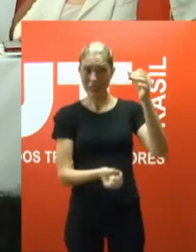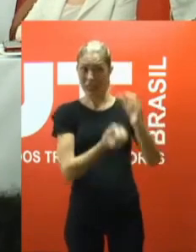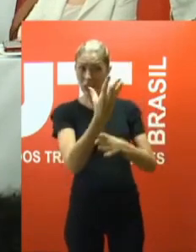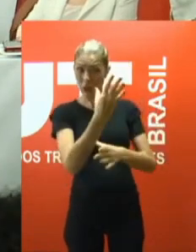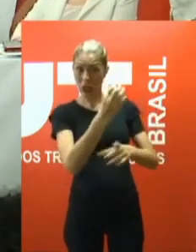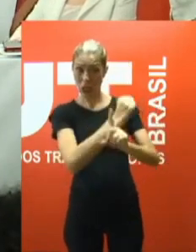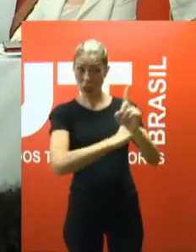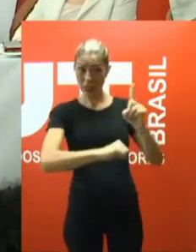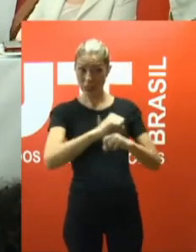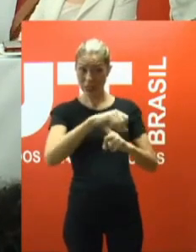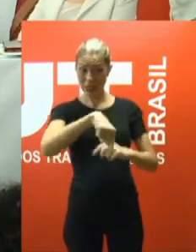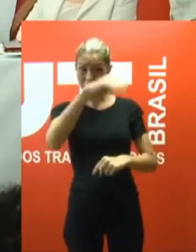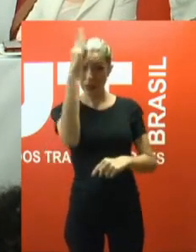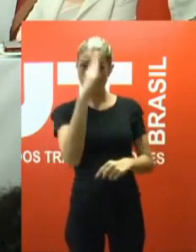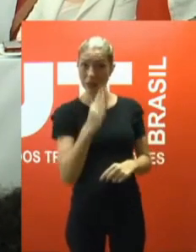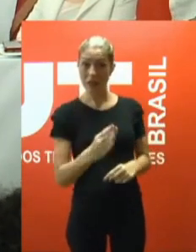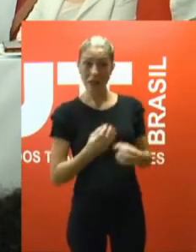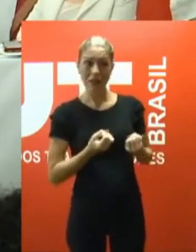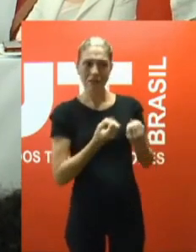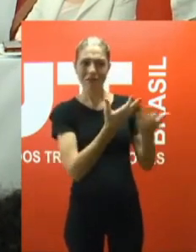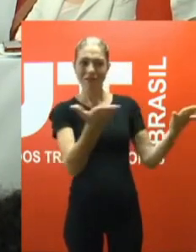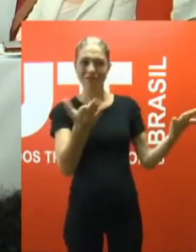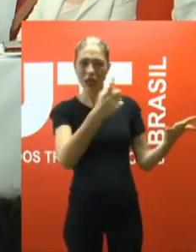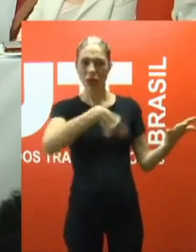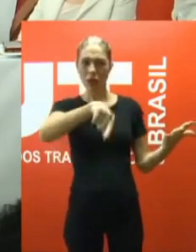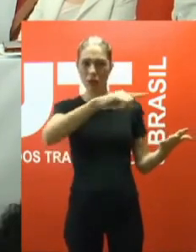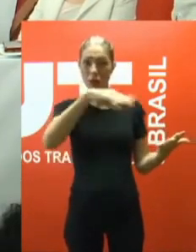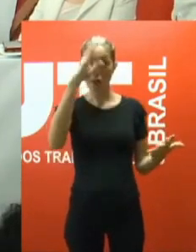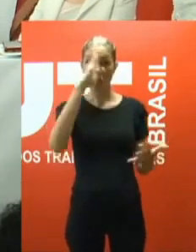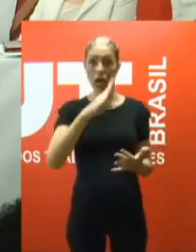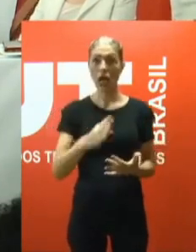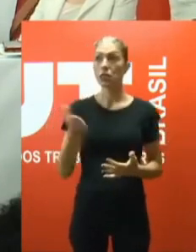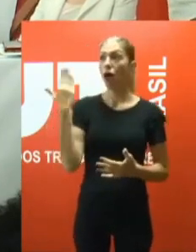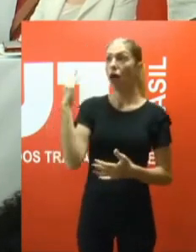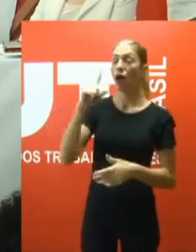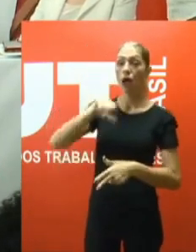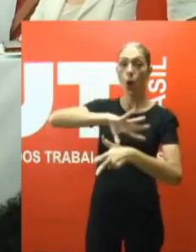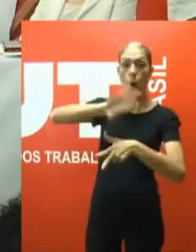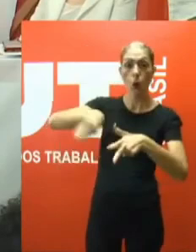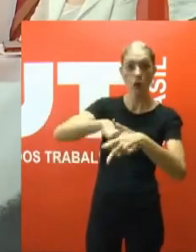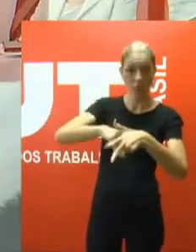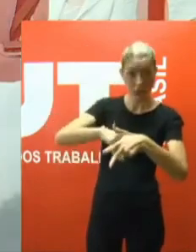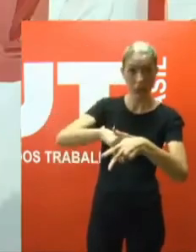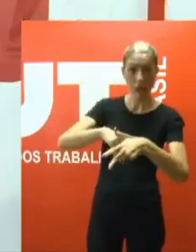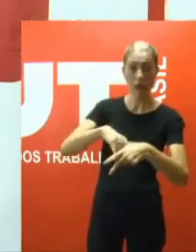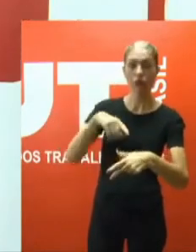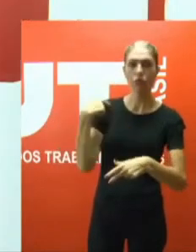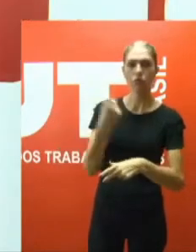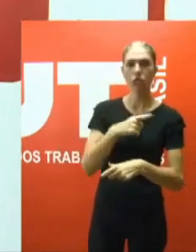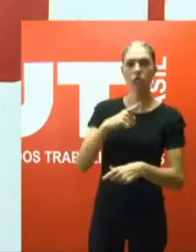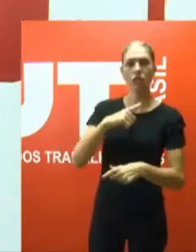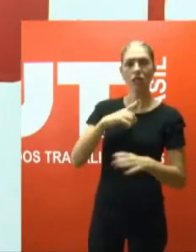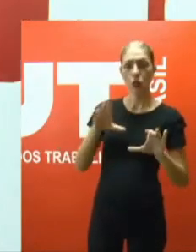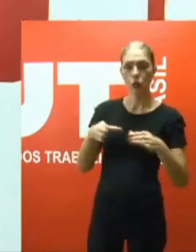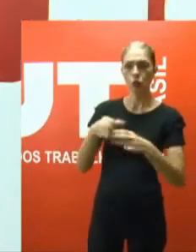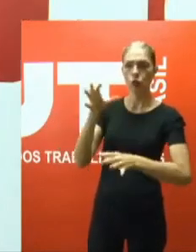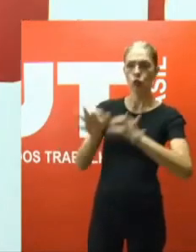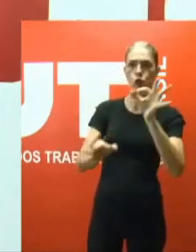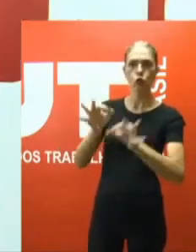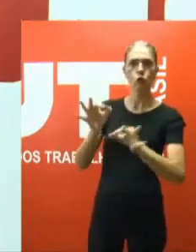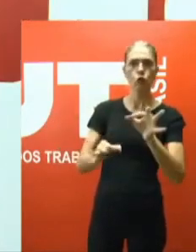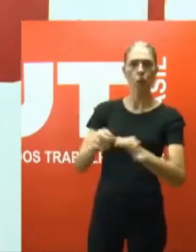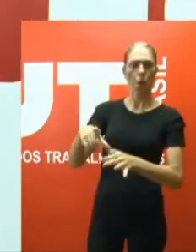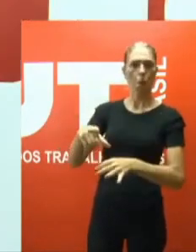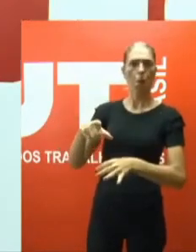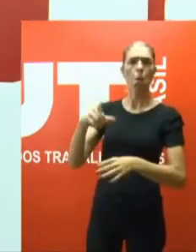a ideia, sabe, de que você tinha um Brasil totalmente corrupto e você tinha um grupo de juízes procurador totalmente